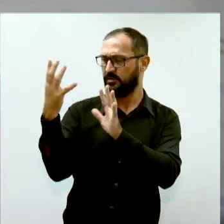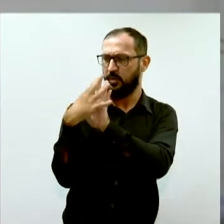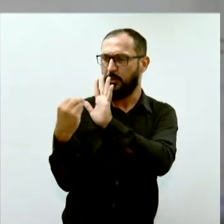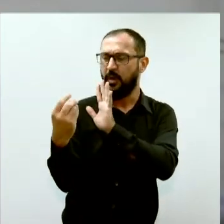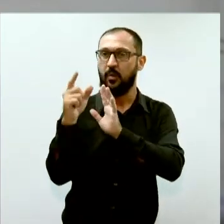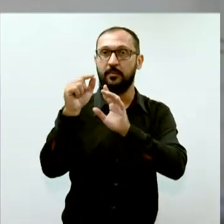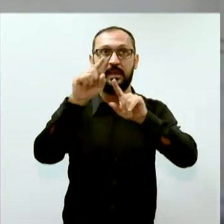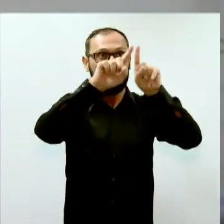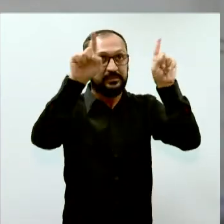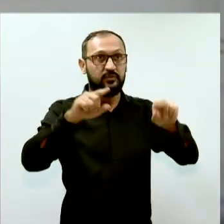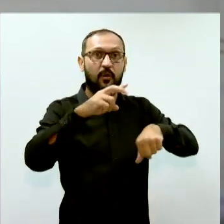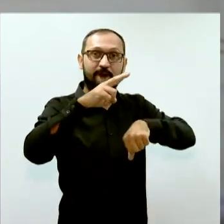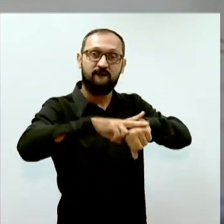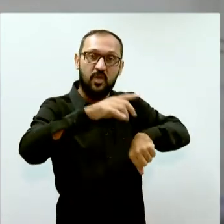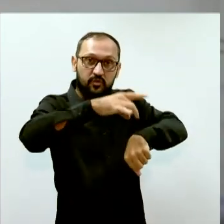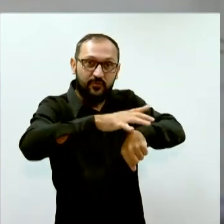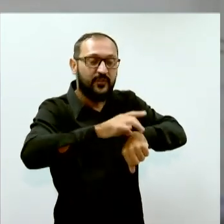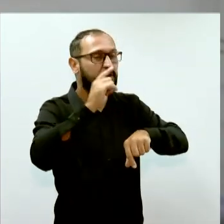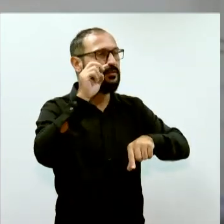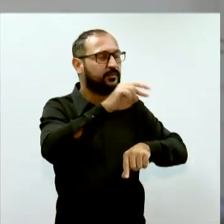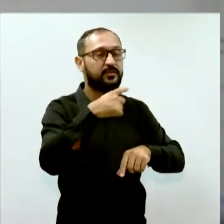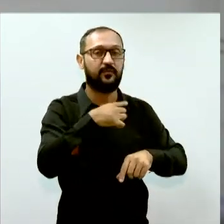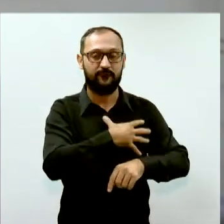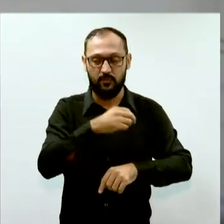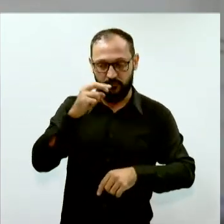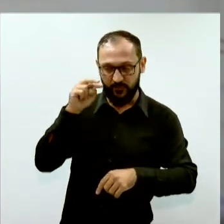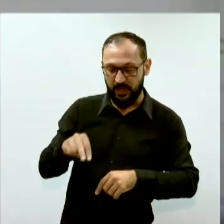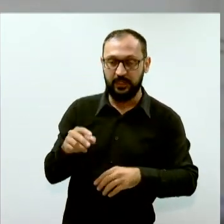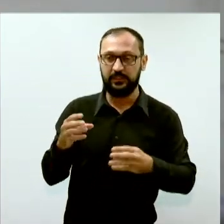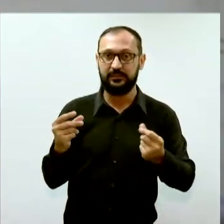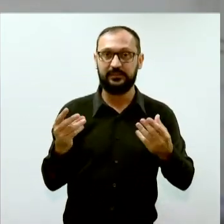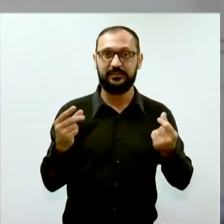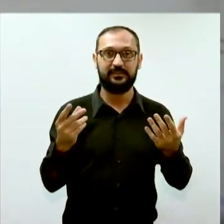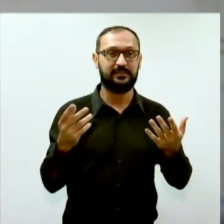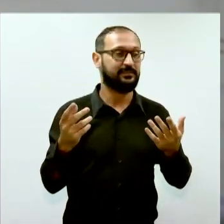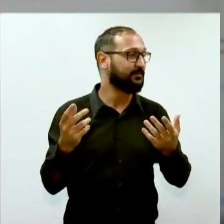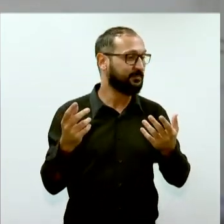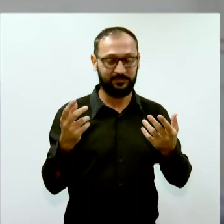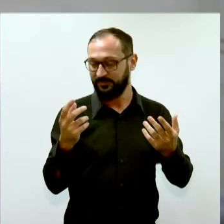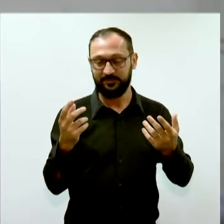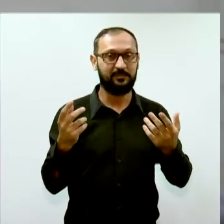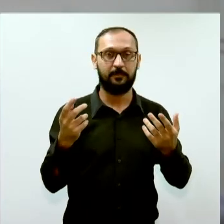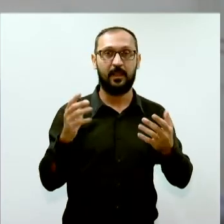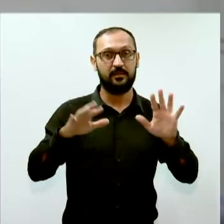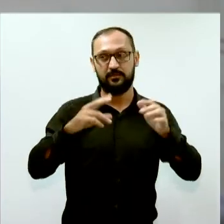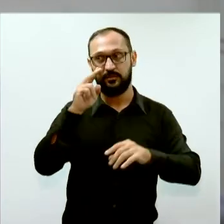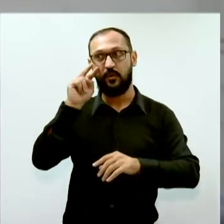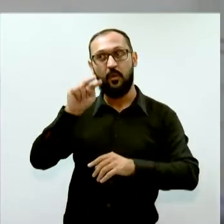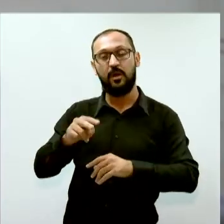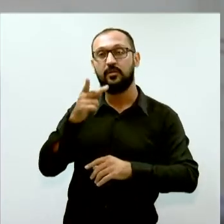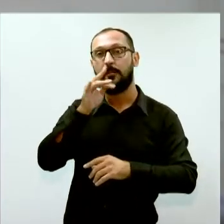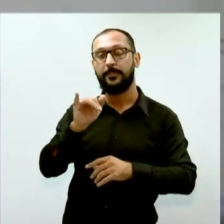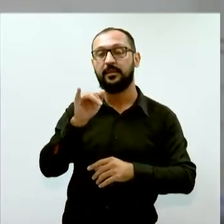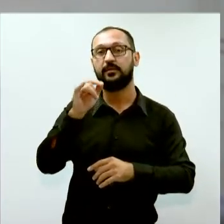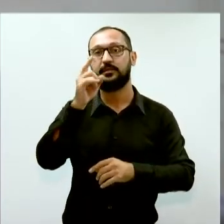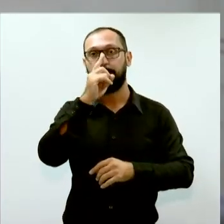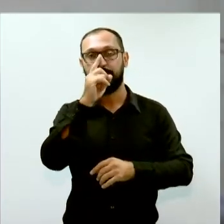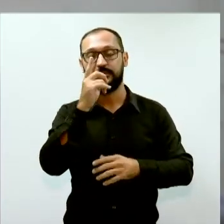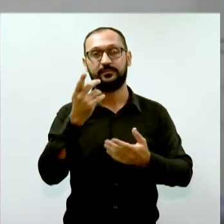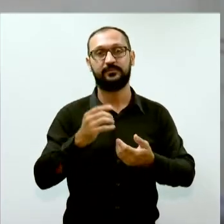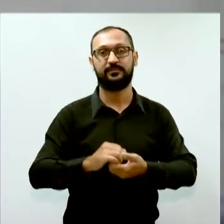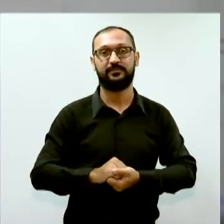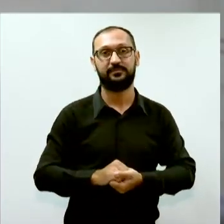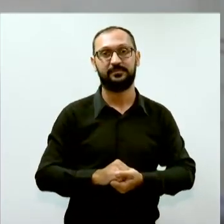vê no reflexo de um espelho, às vezes a gente se vê num filho, às vezes a gente se vê no pai, às vezes a gente se